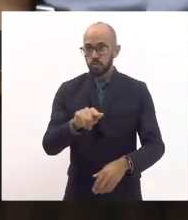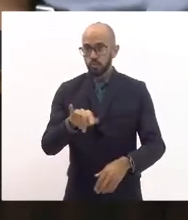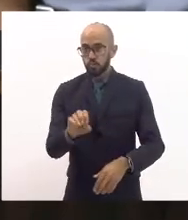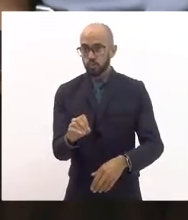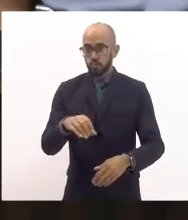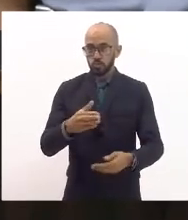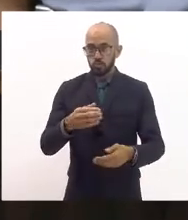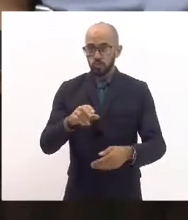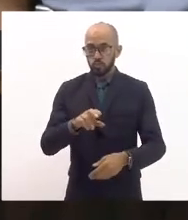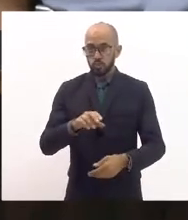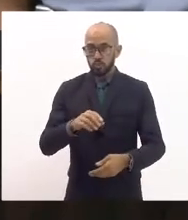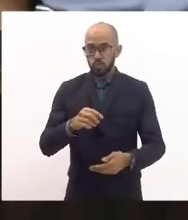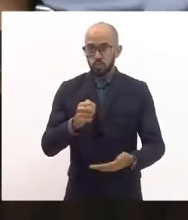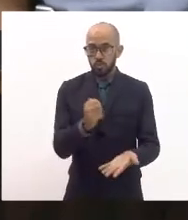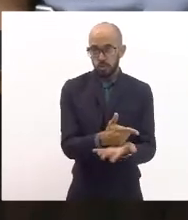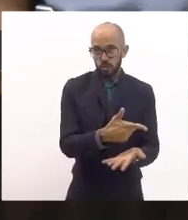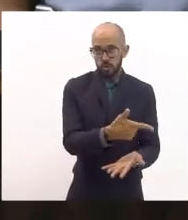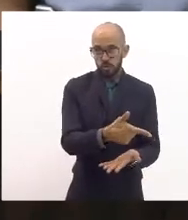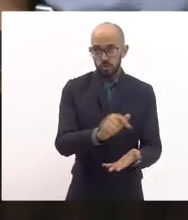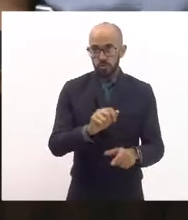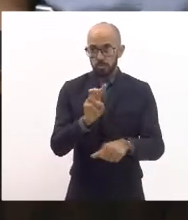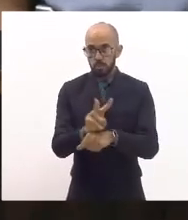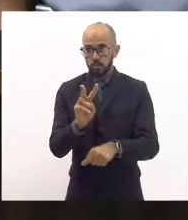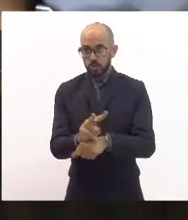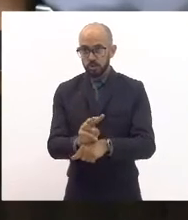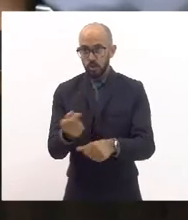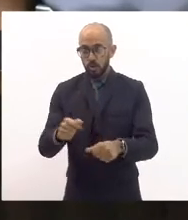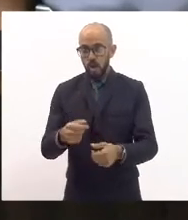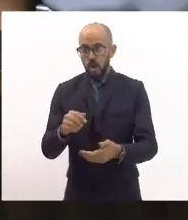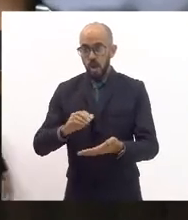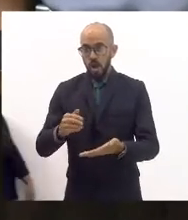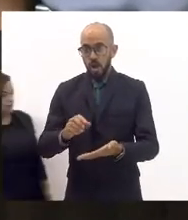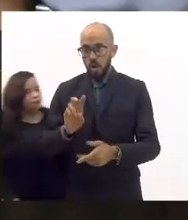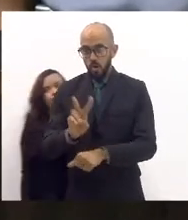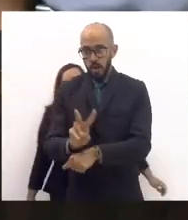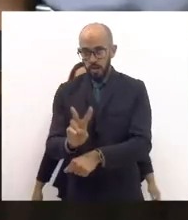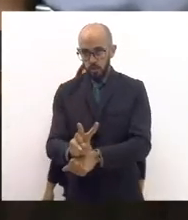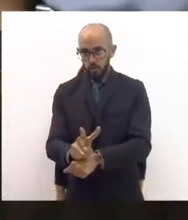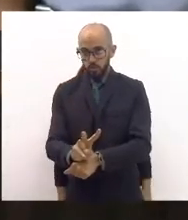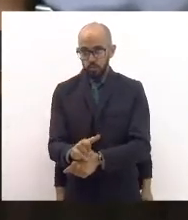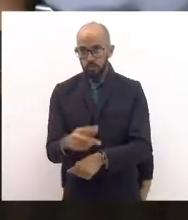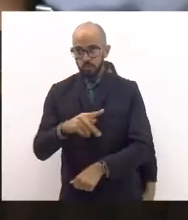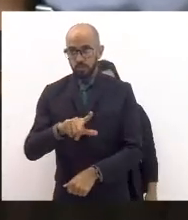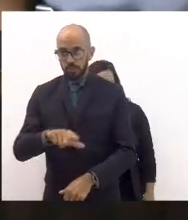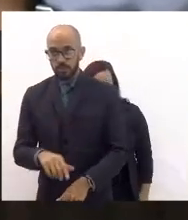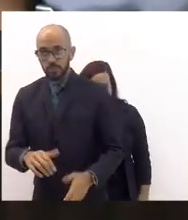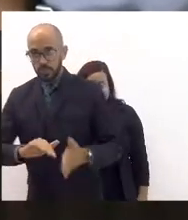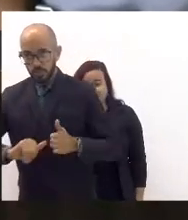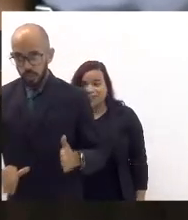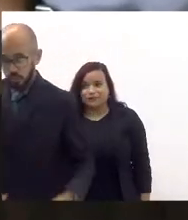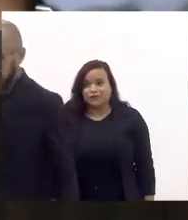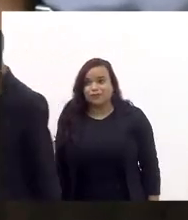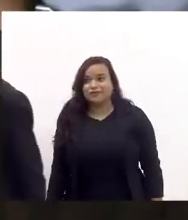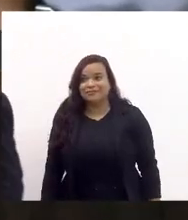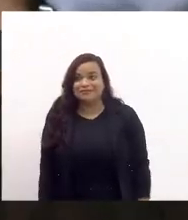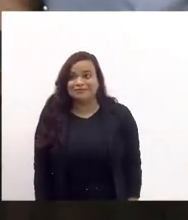realizados por instituições de proteção ao crédito na forma que menciona o primeiro foi retirado